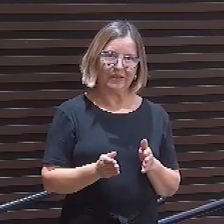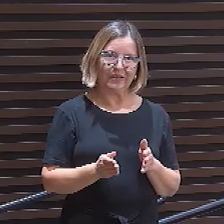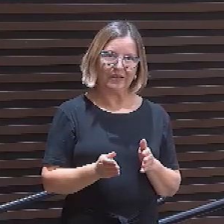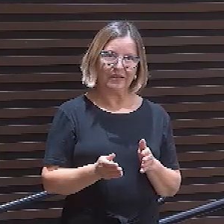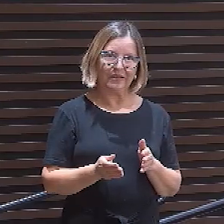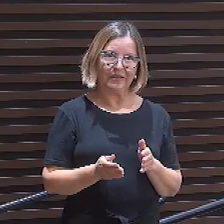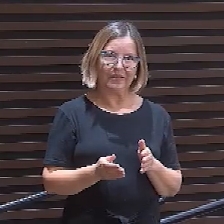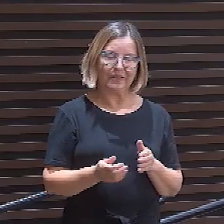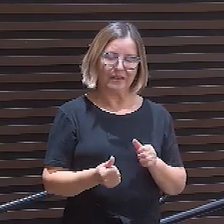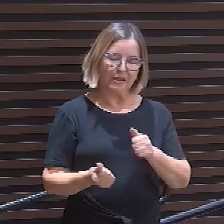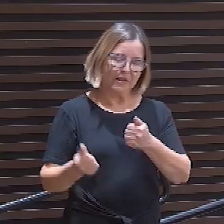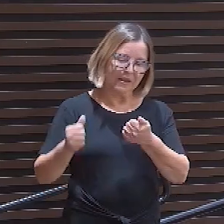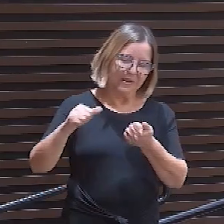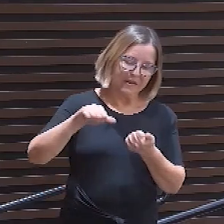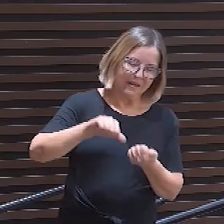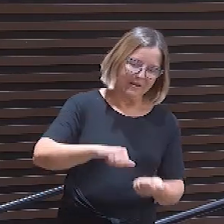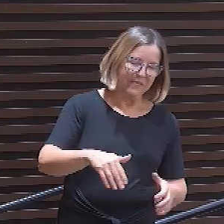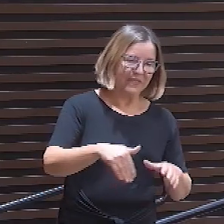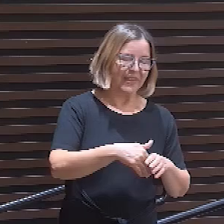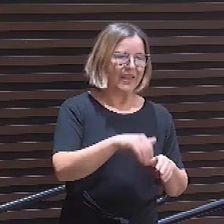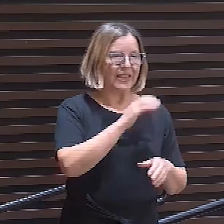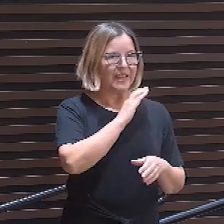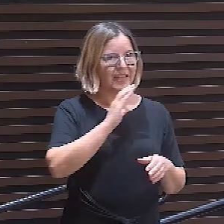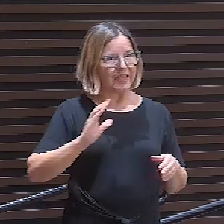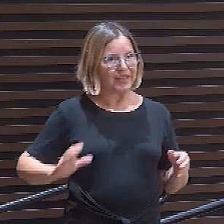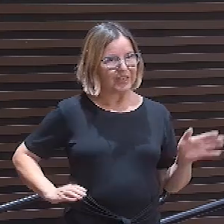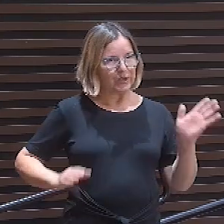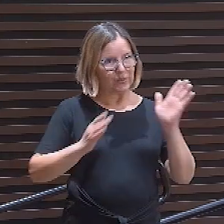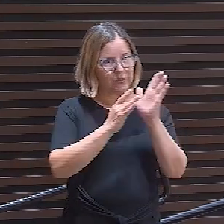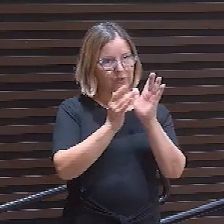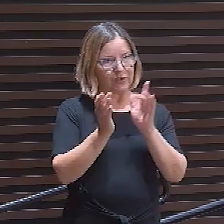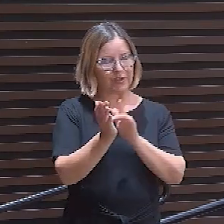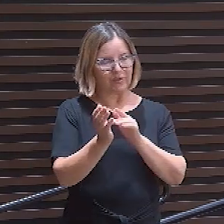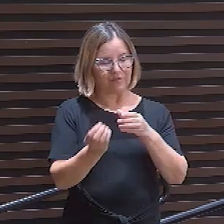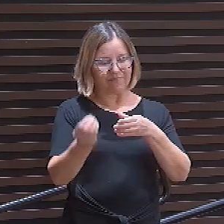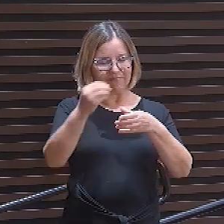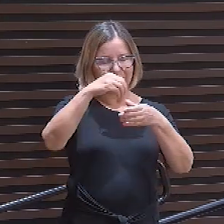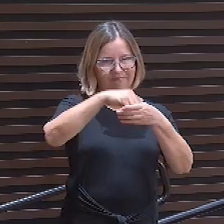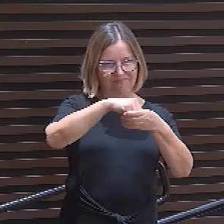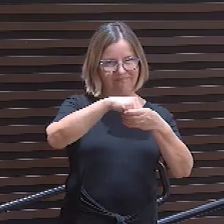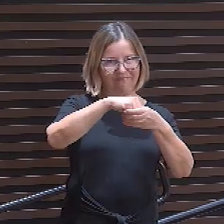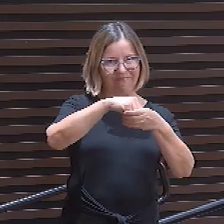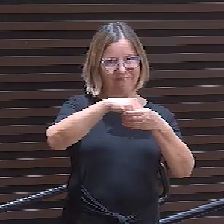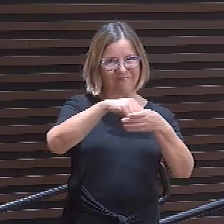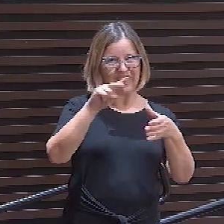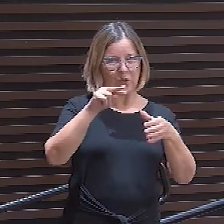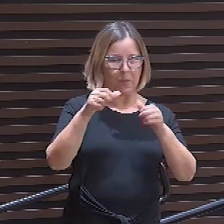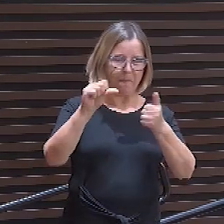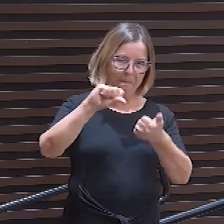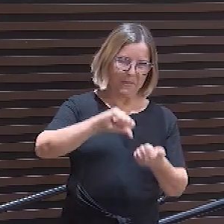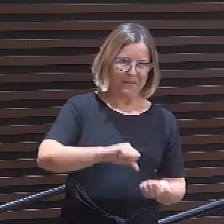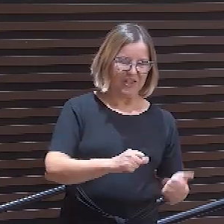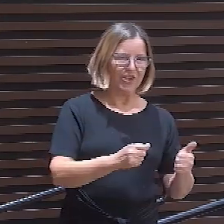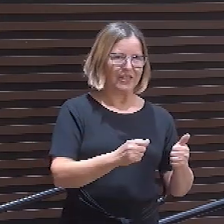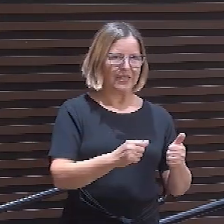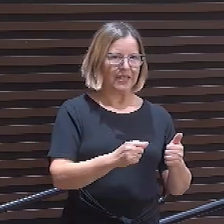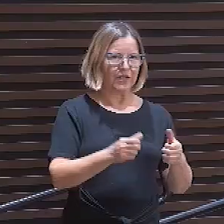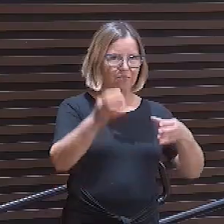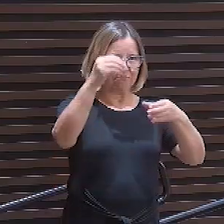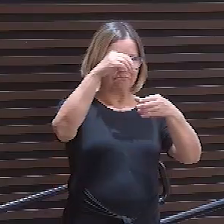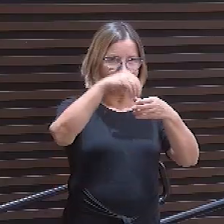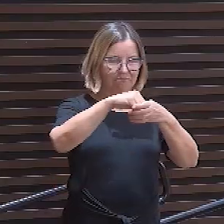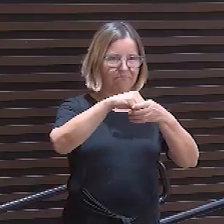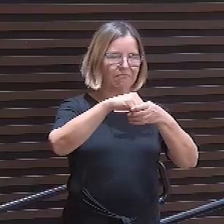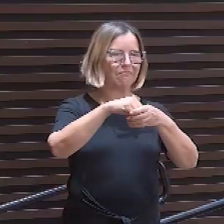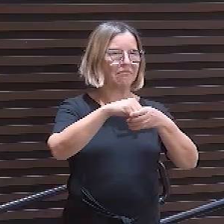mergulhados Christos Jesus, para dentro de Cristo Jesus, batizado, eu já falei aqui várias vezes, mas eu sei